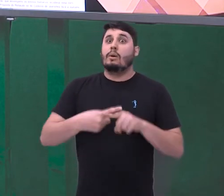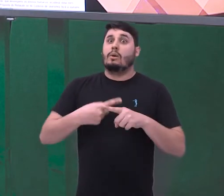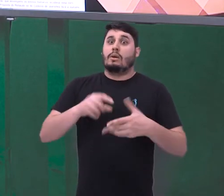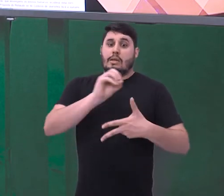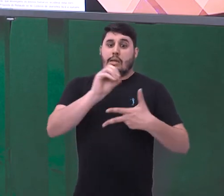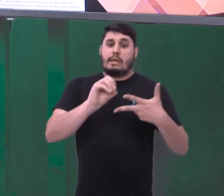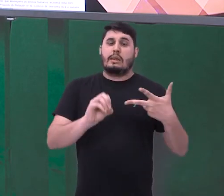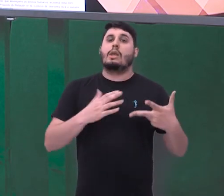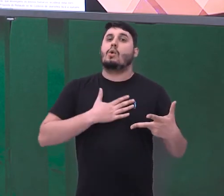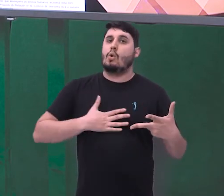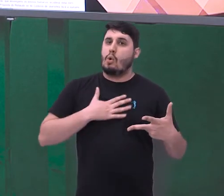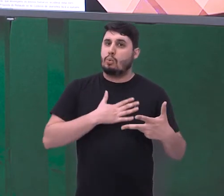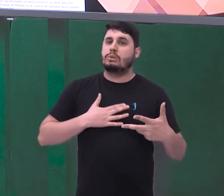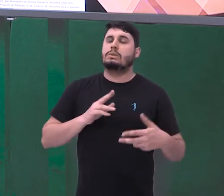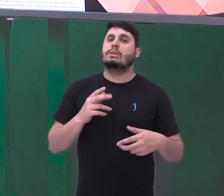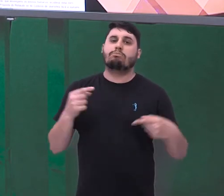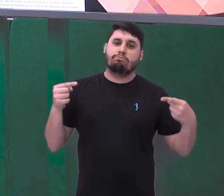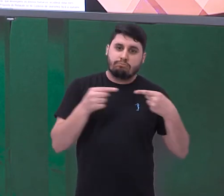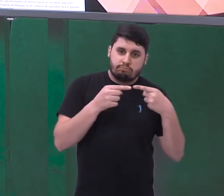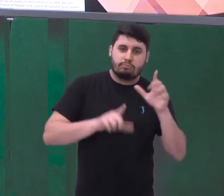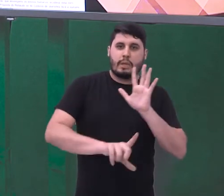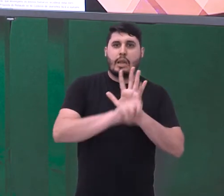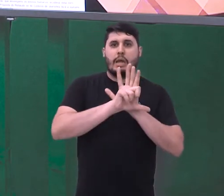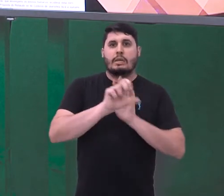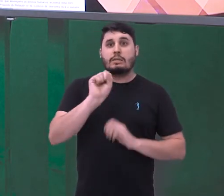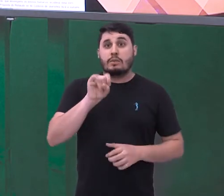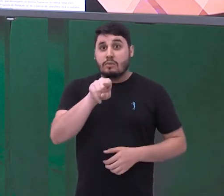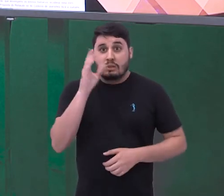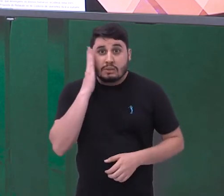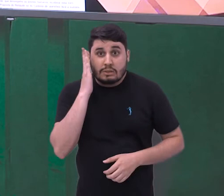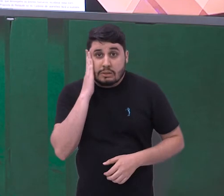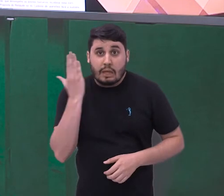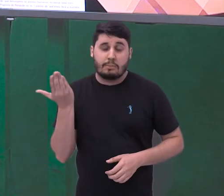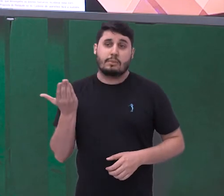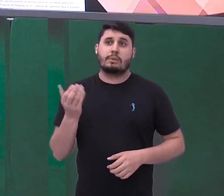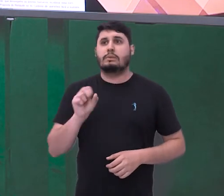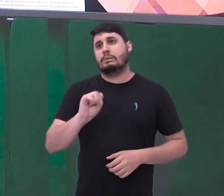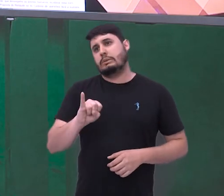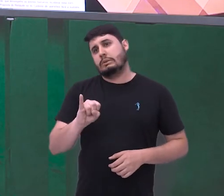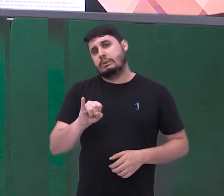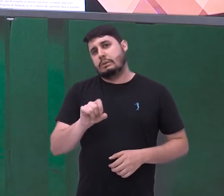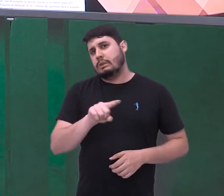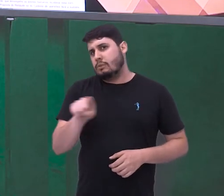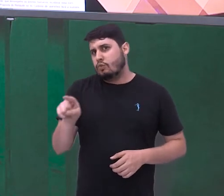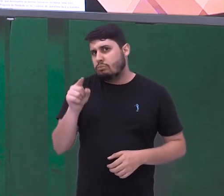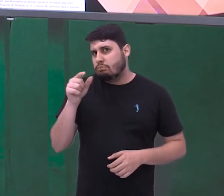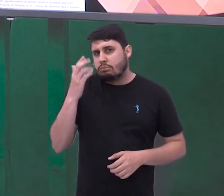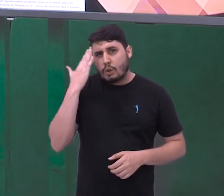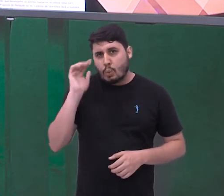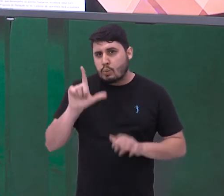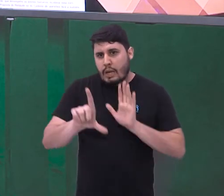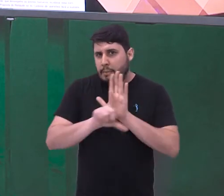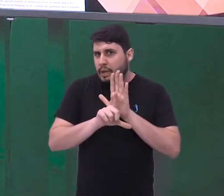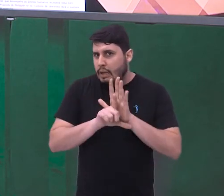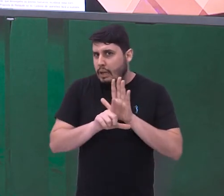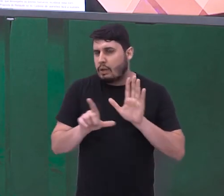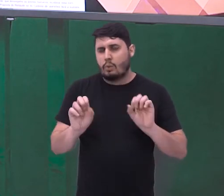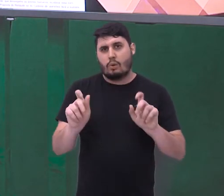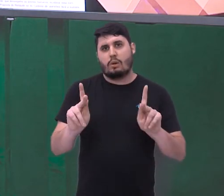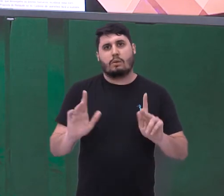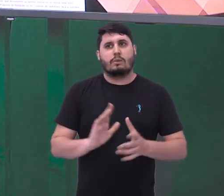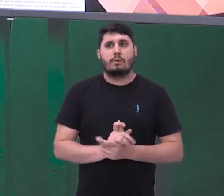Enem gosta muito de usar a lei. E se você souber alguma, você cite. Se não souber, fica quieto. Ou